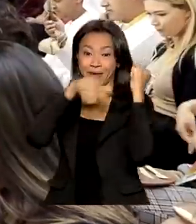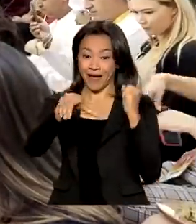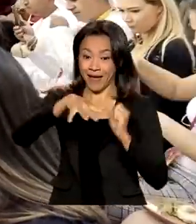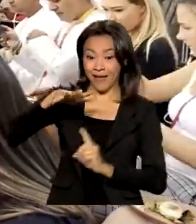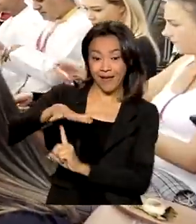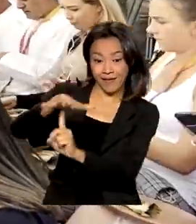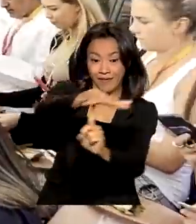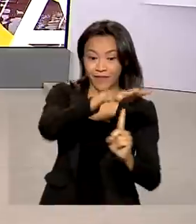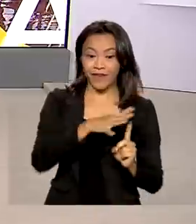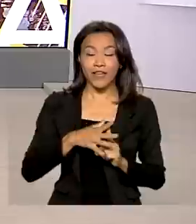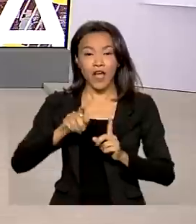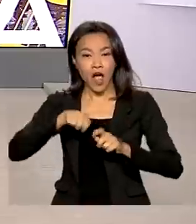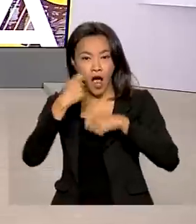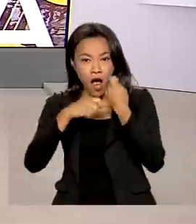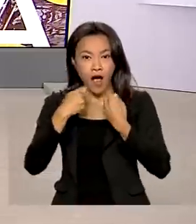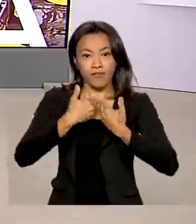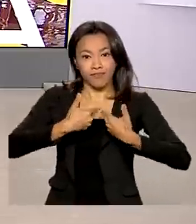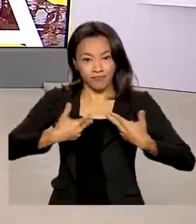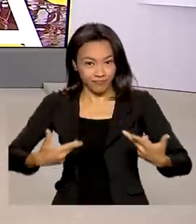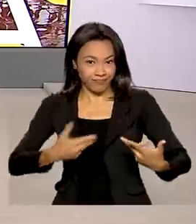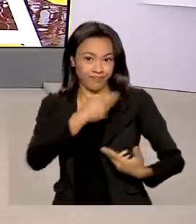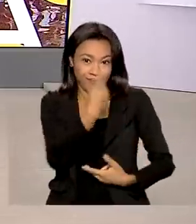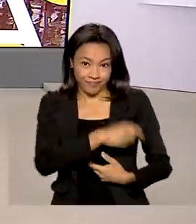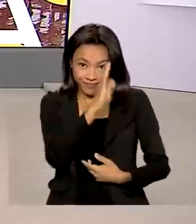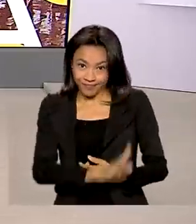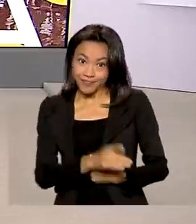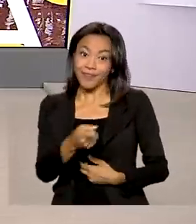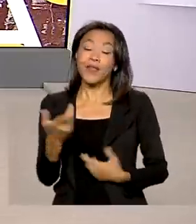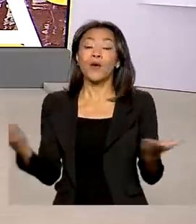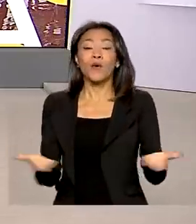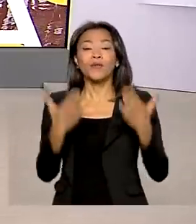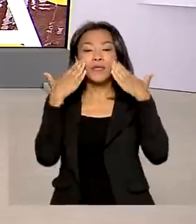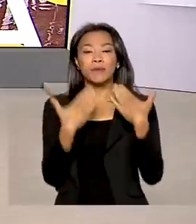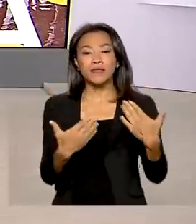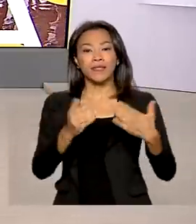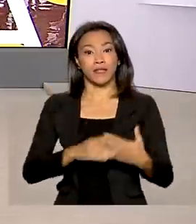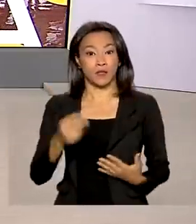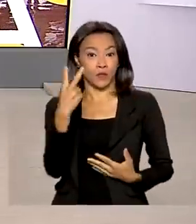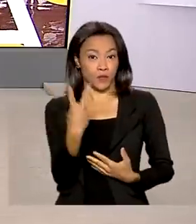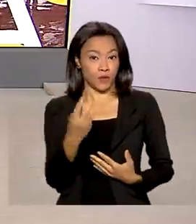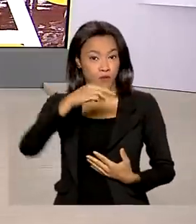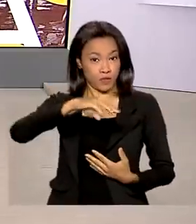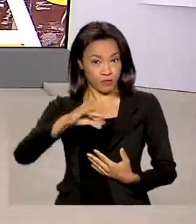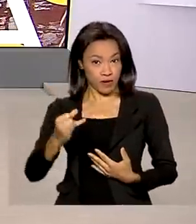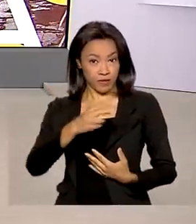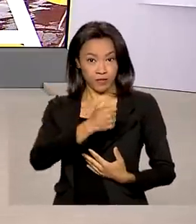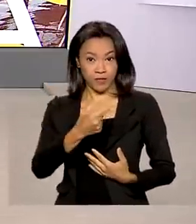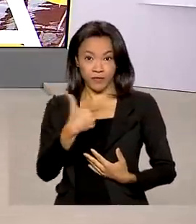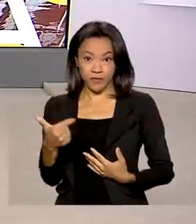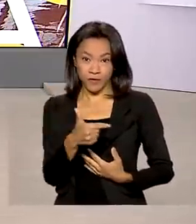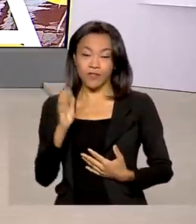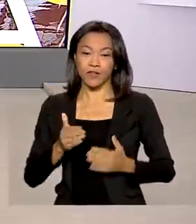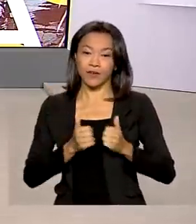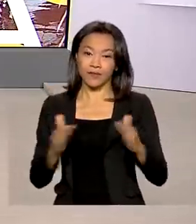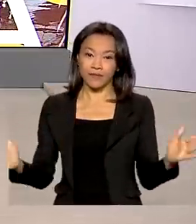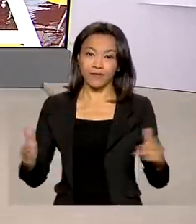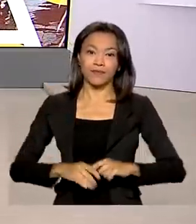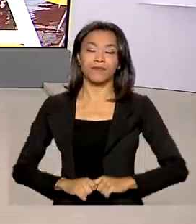culinária nacional. A edição desta quarta-feira, 2 de março de 2022, já está no